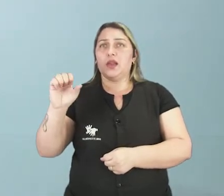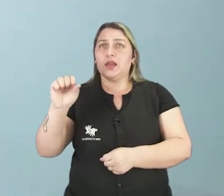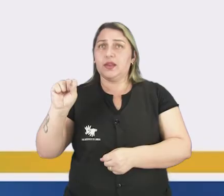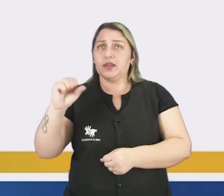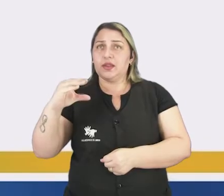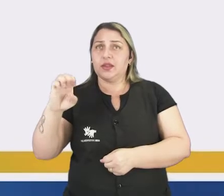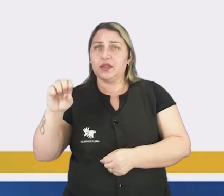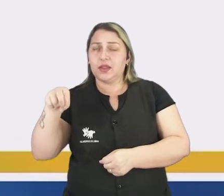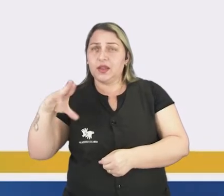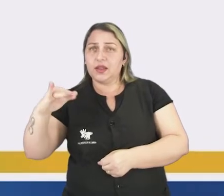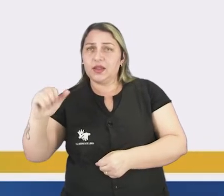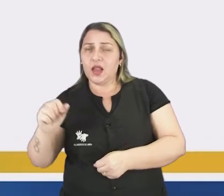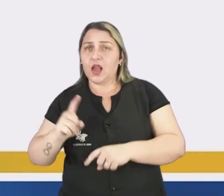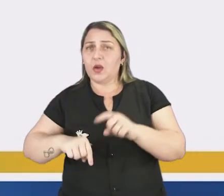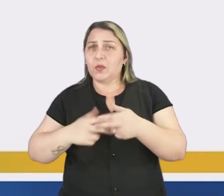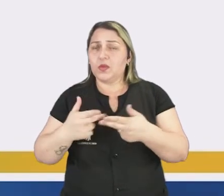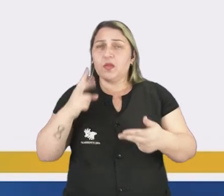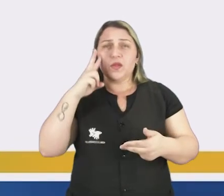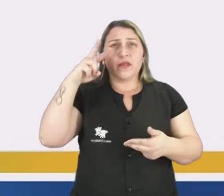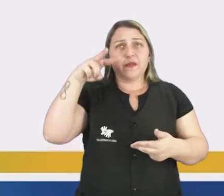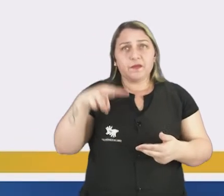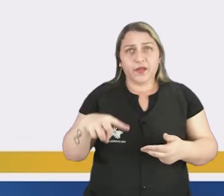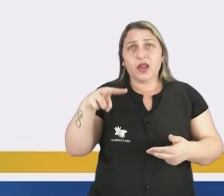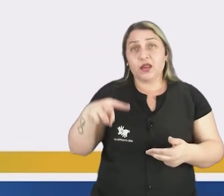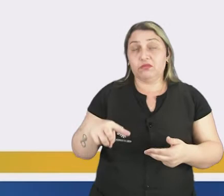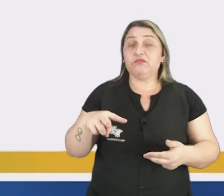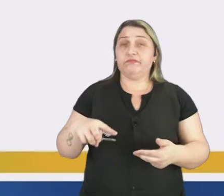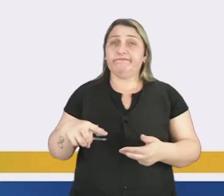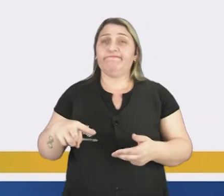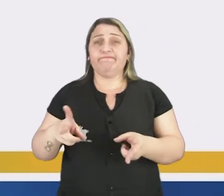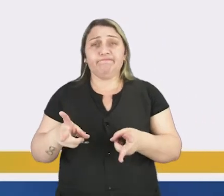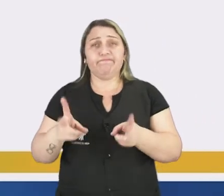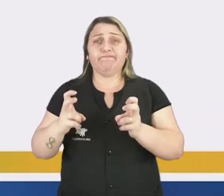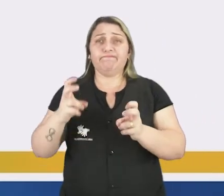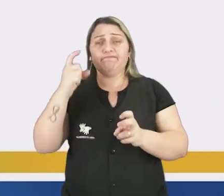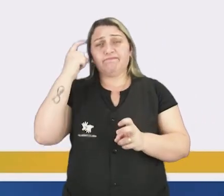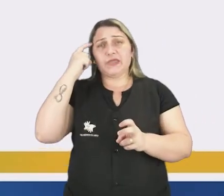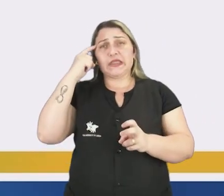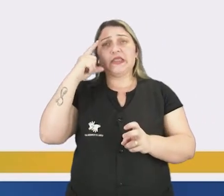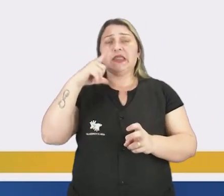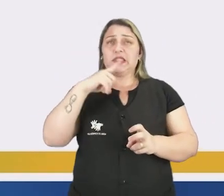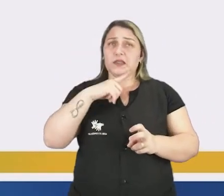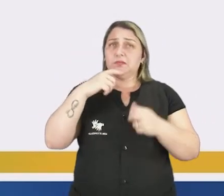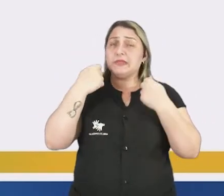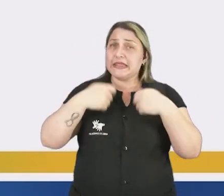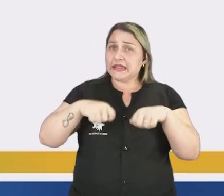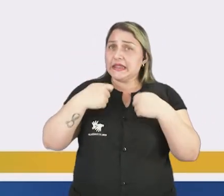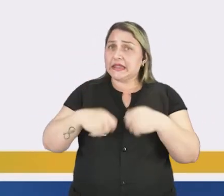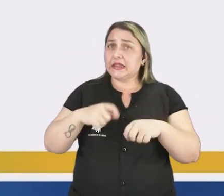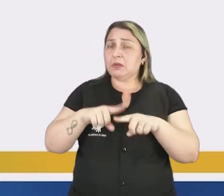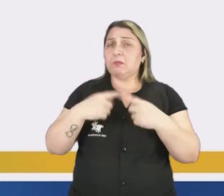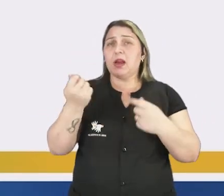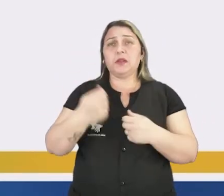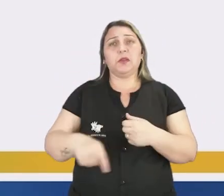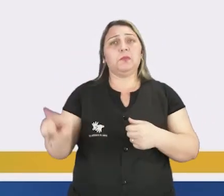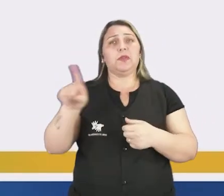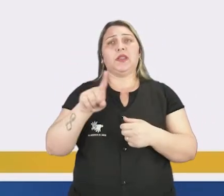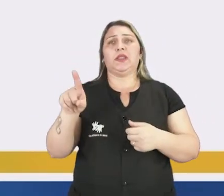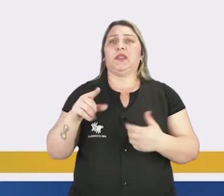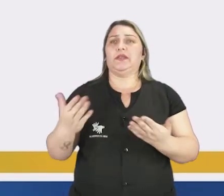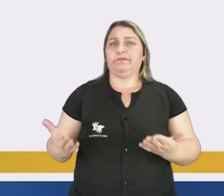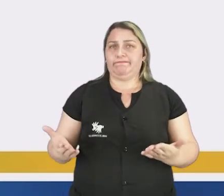um produto que você observa, você vê, você pensa que tem necessidade dele e às vezes você não